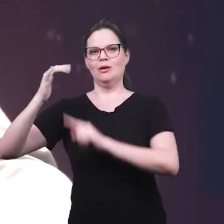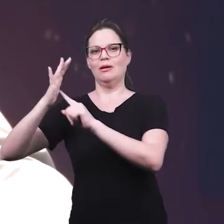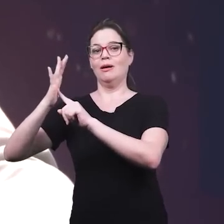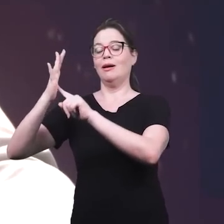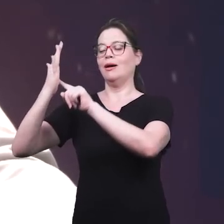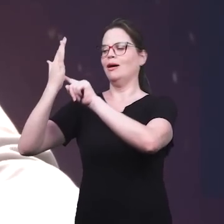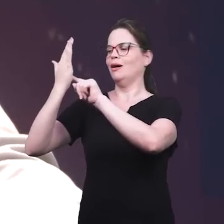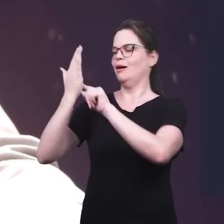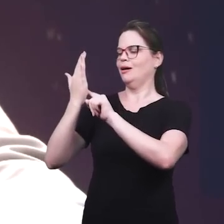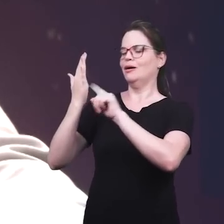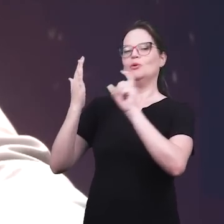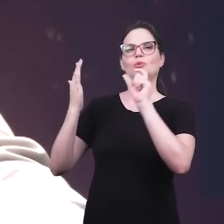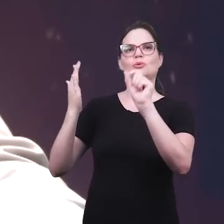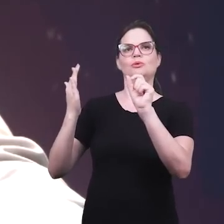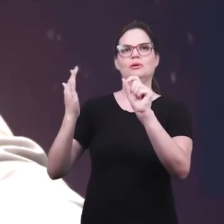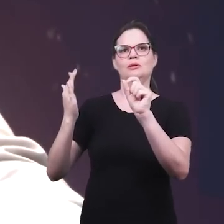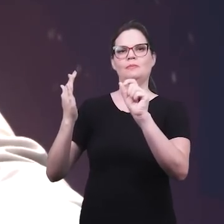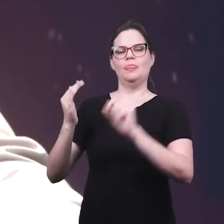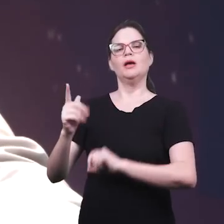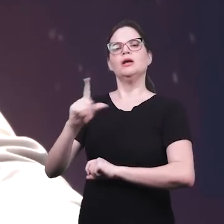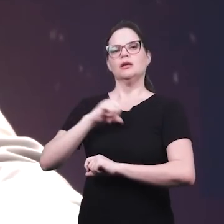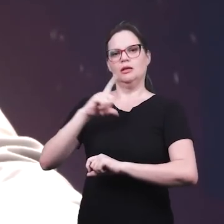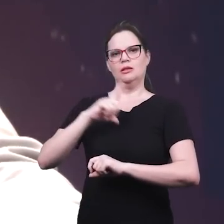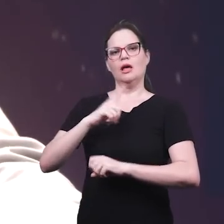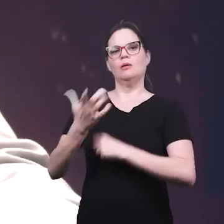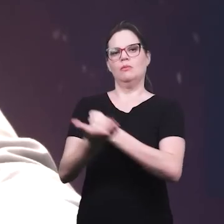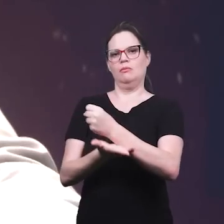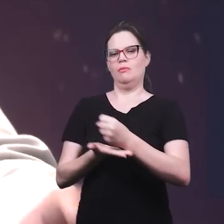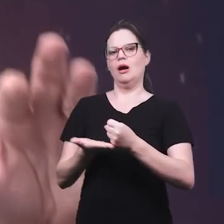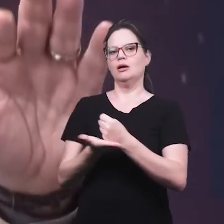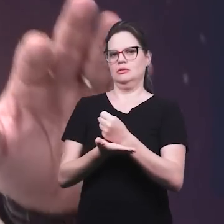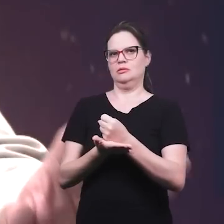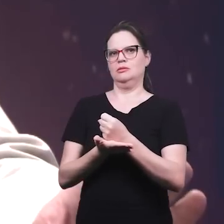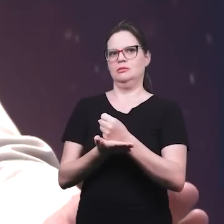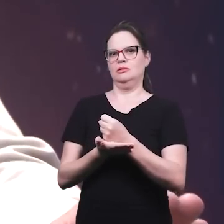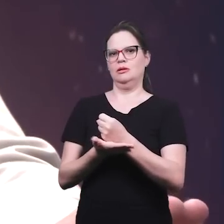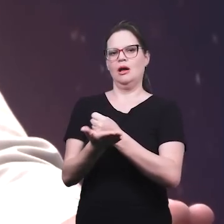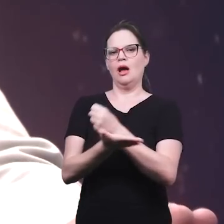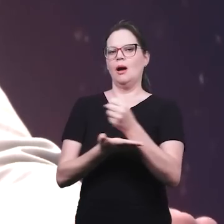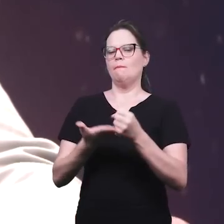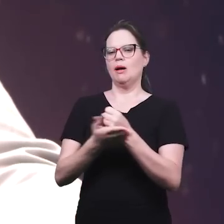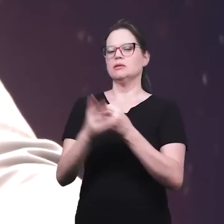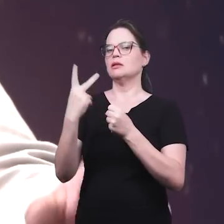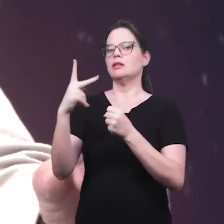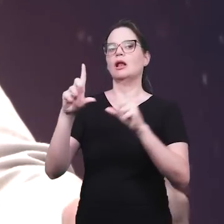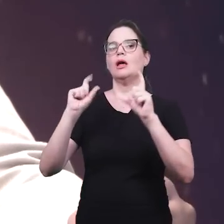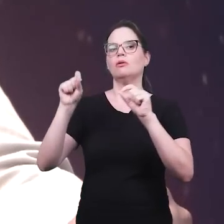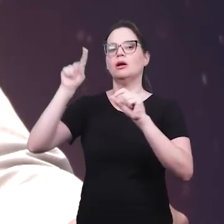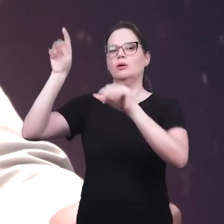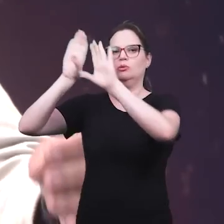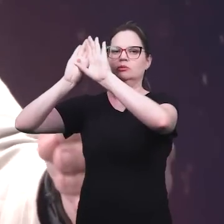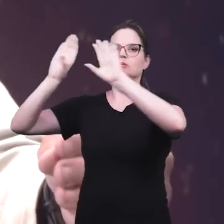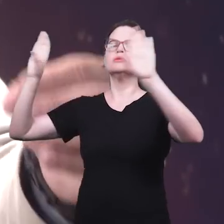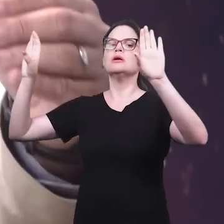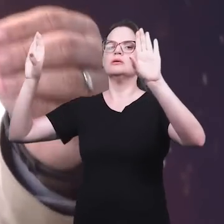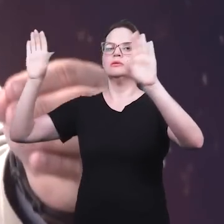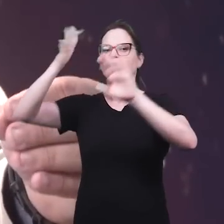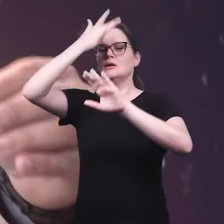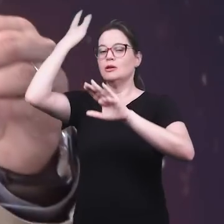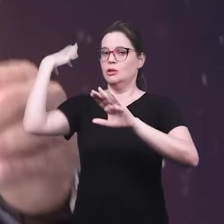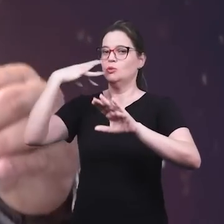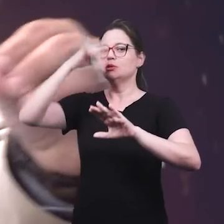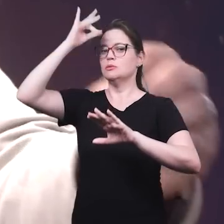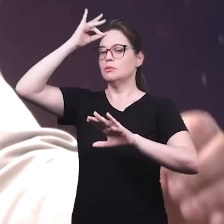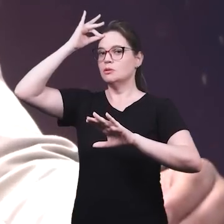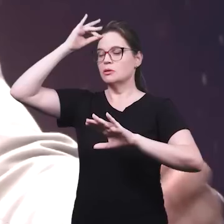existe uma obra que ela tem uma origem, e a origem dela é na eternidade. E o Espírito Santo, ele mostra que essa obra